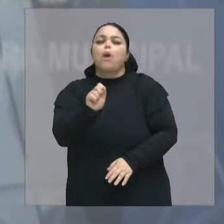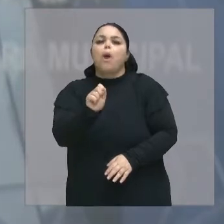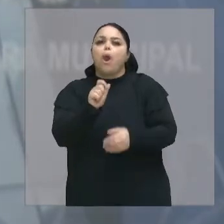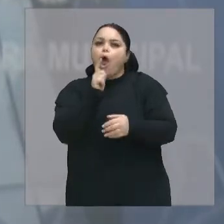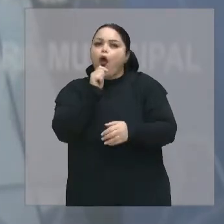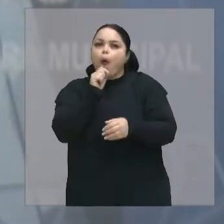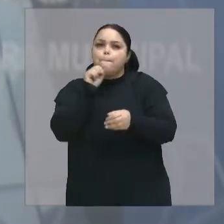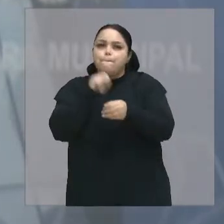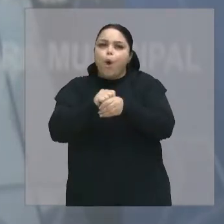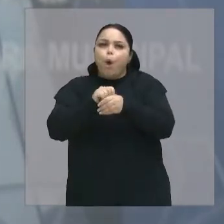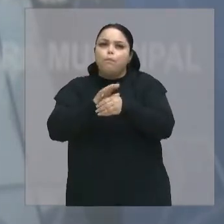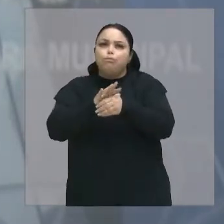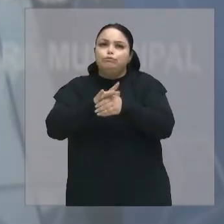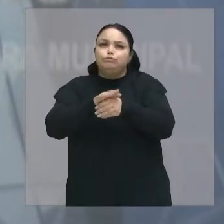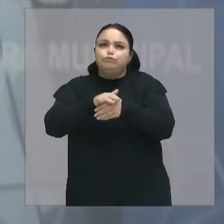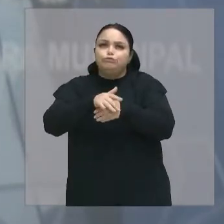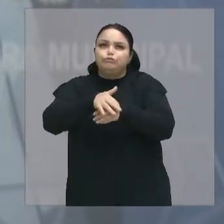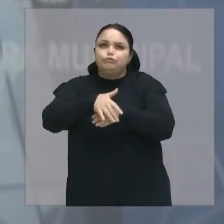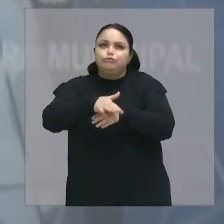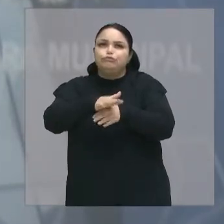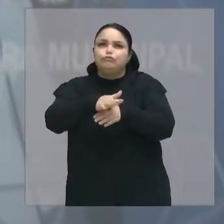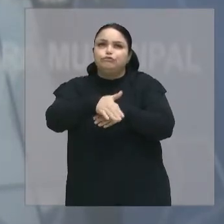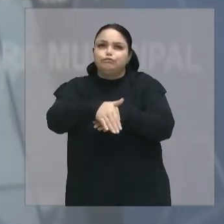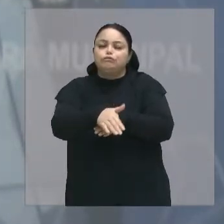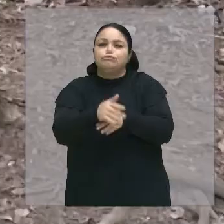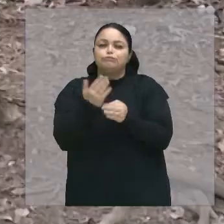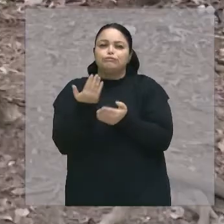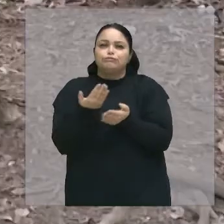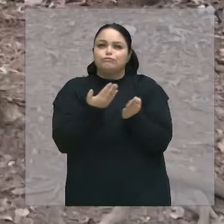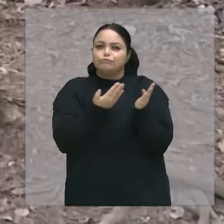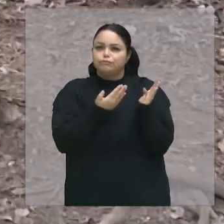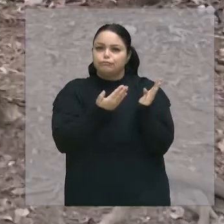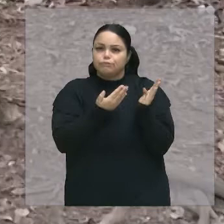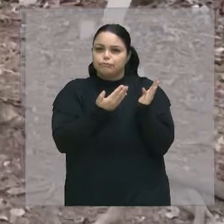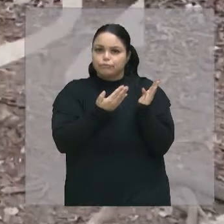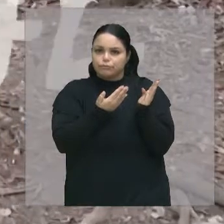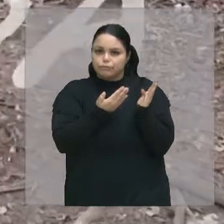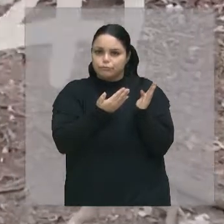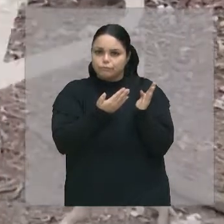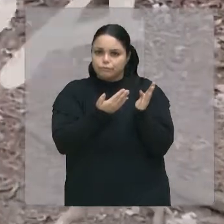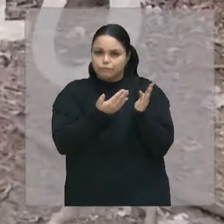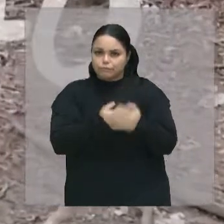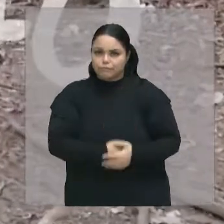está ali. Quero que você possa acompanhar essas imagens aqui.